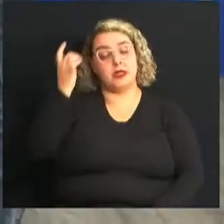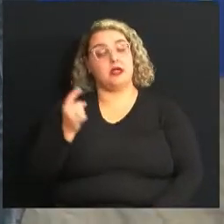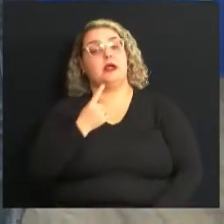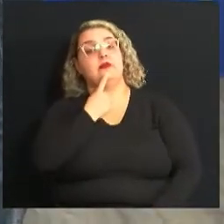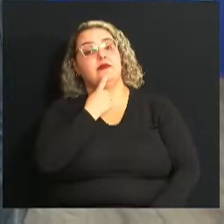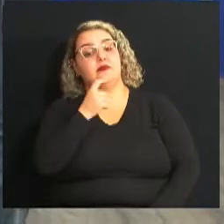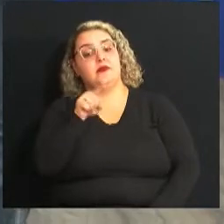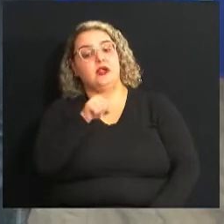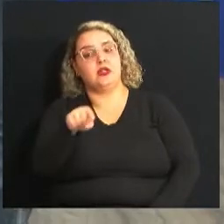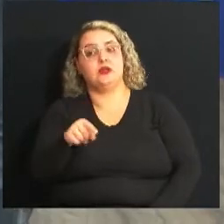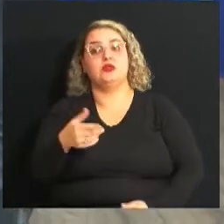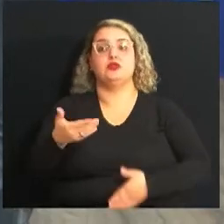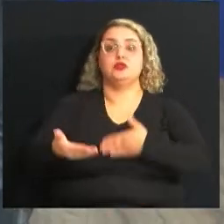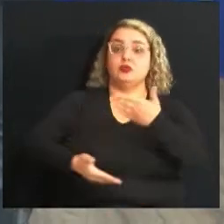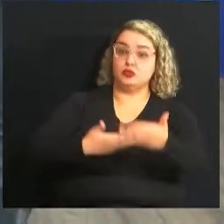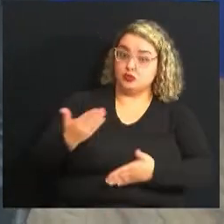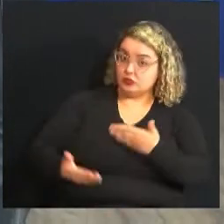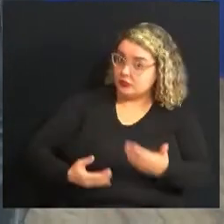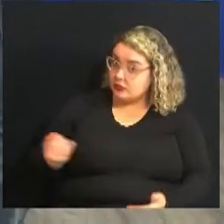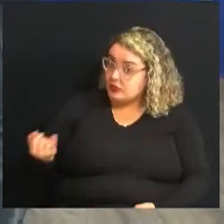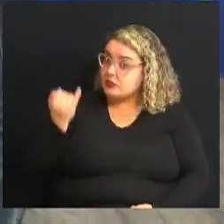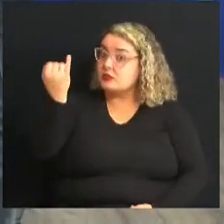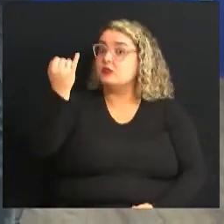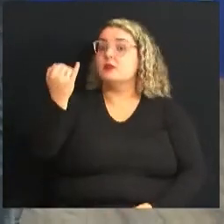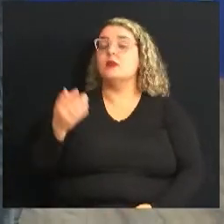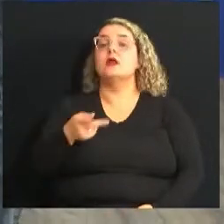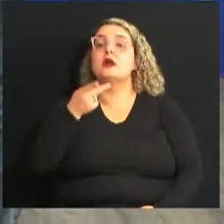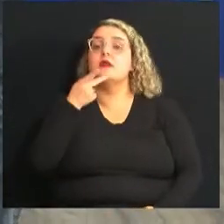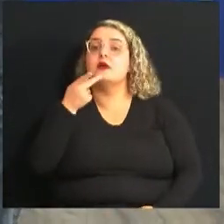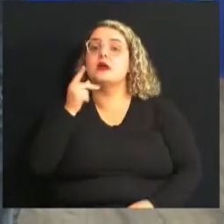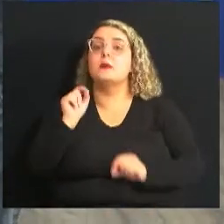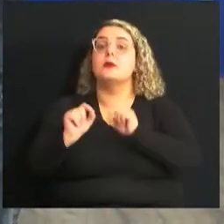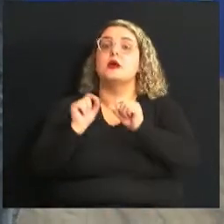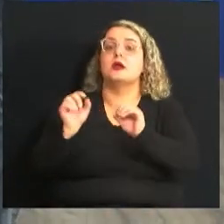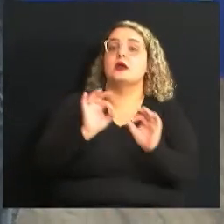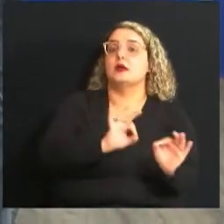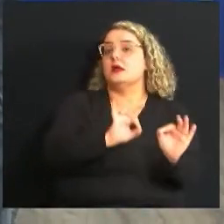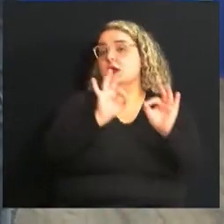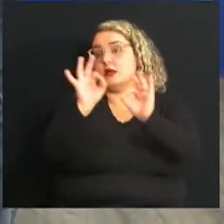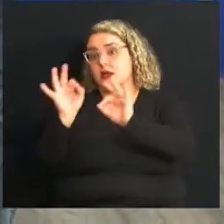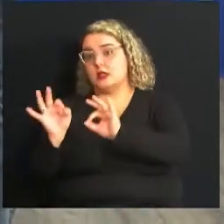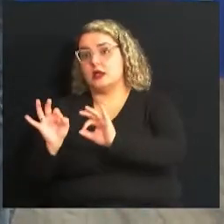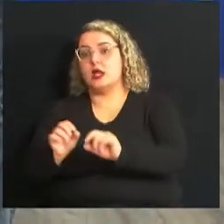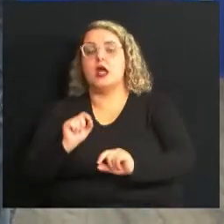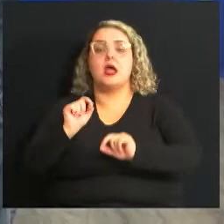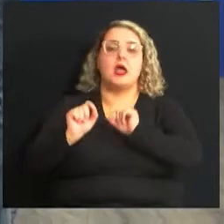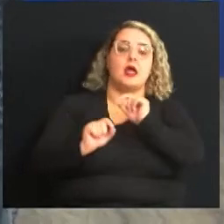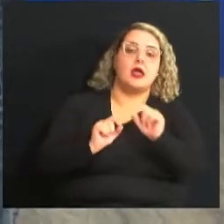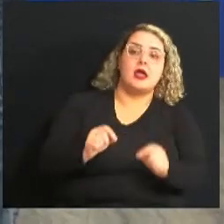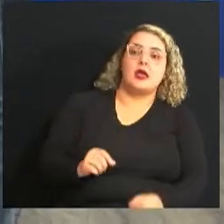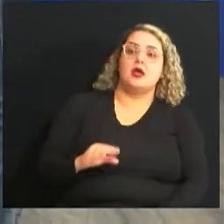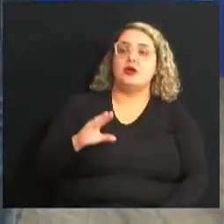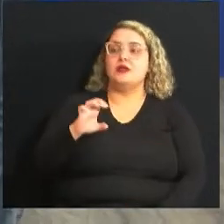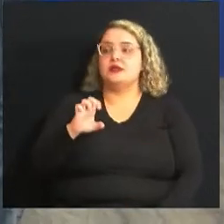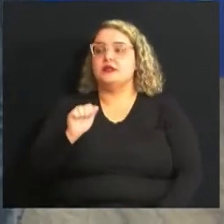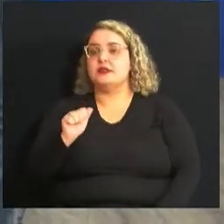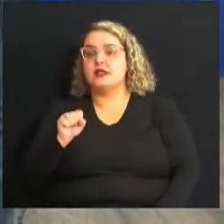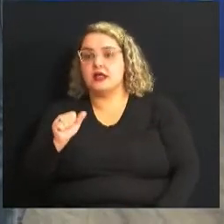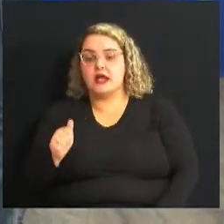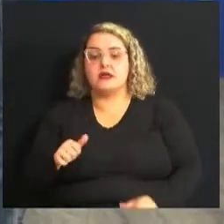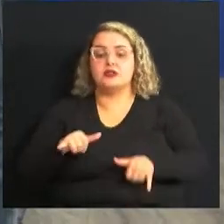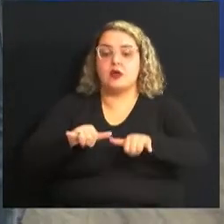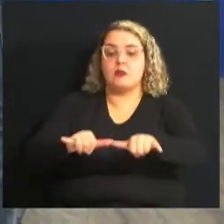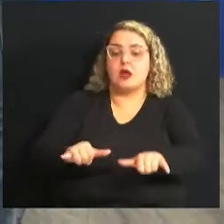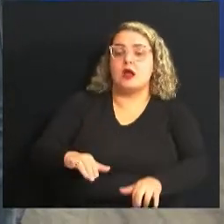daquele serviço importante para a gente falar para quem está nos acompanhando. Quer ir até o Ceasa, quer ir até o Mercado Municipal?